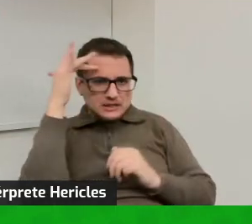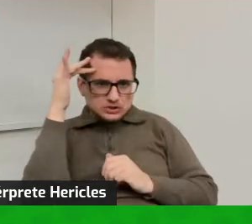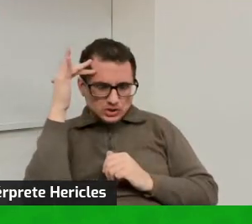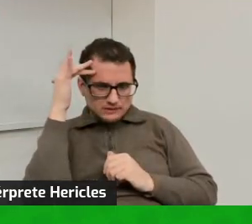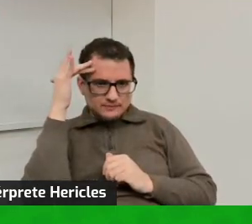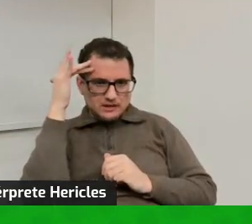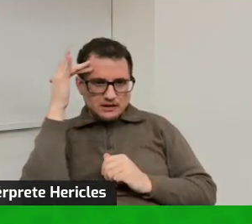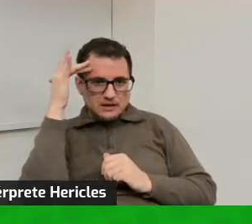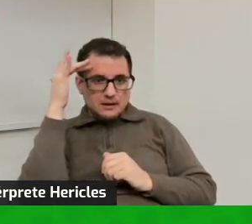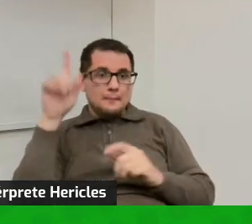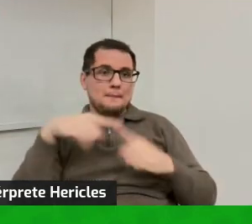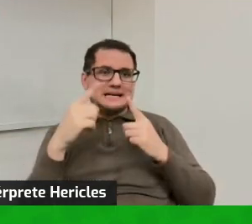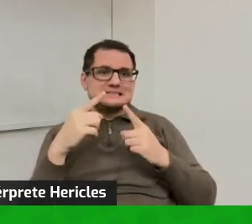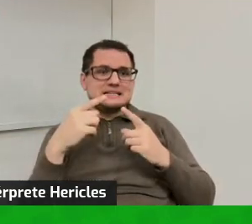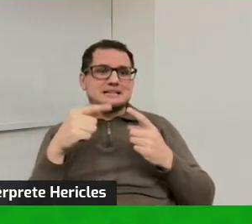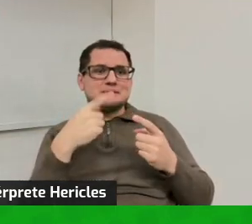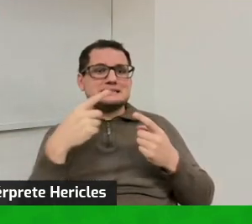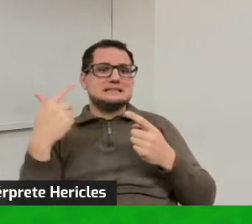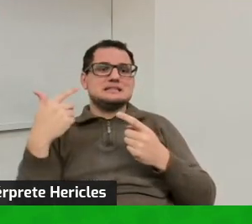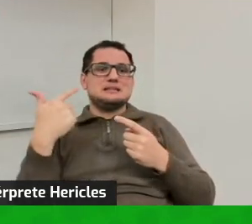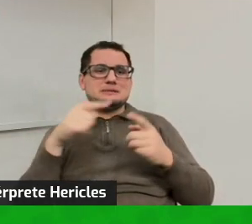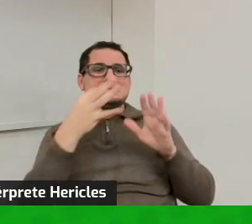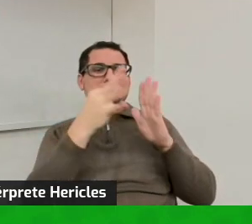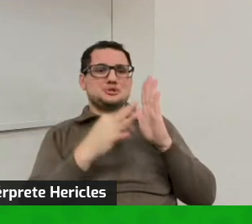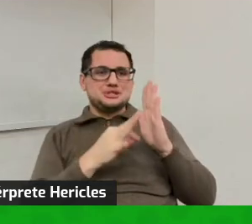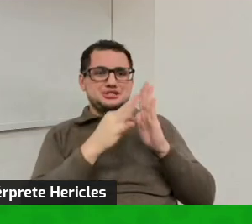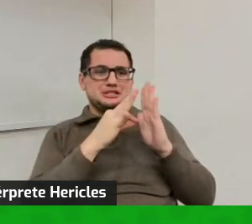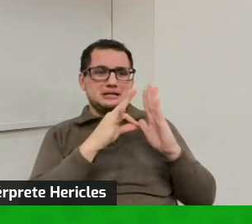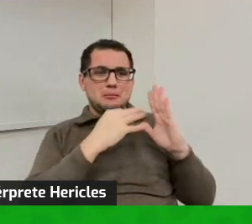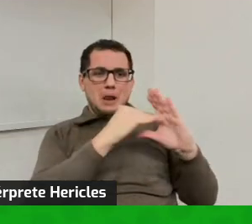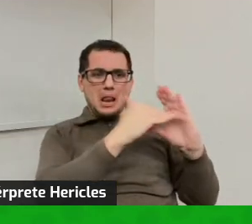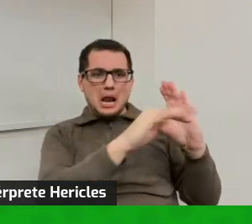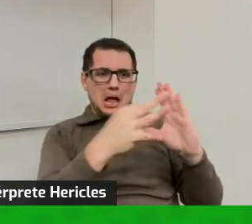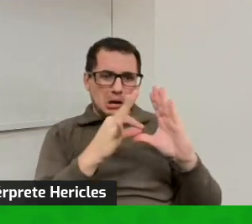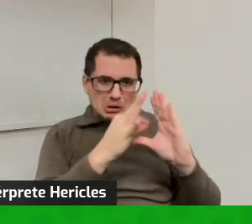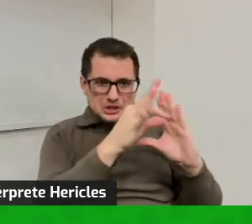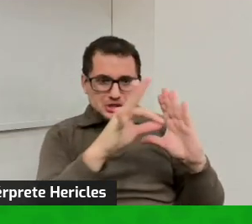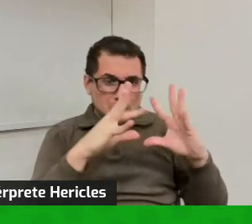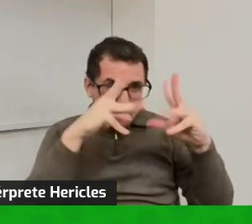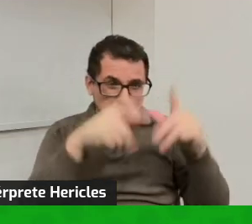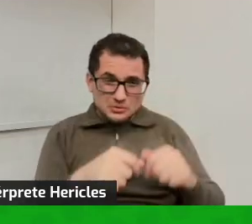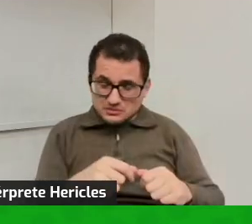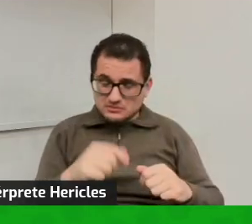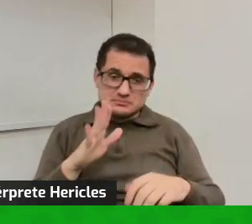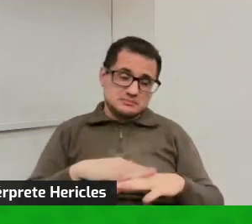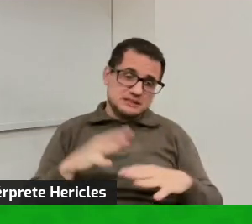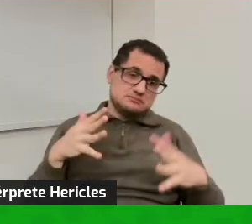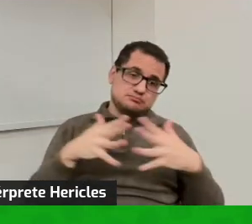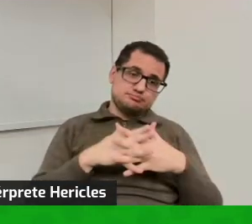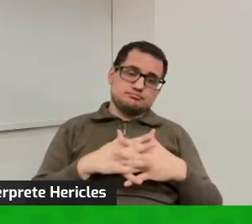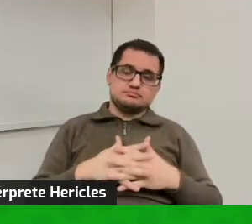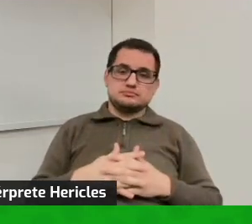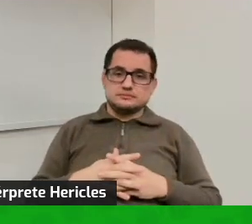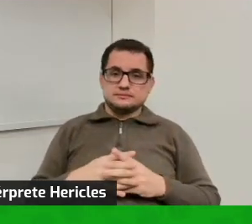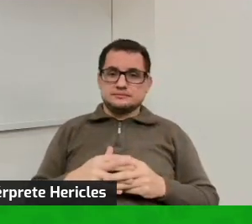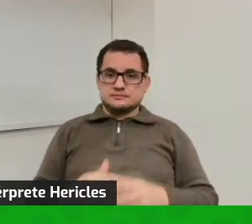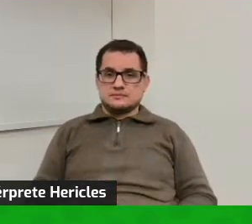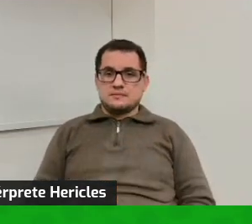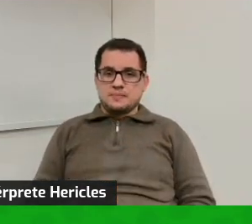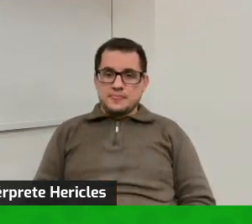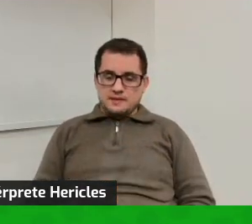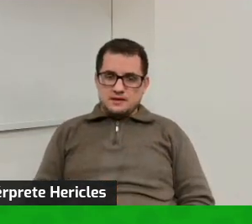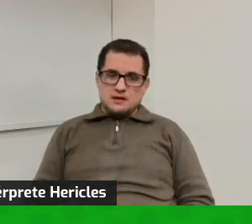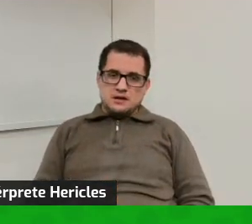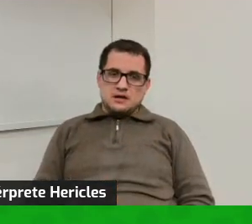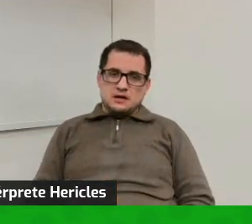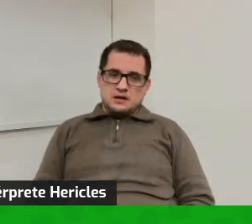apaga. Então, às vezes vai com algum erro, alguma coisa, e normalmente isso daqui é muito utilizado para marketing da empresa, ou contato inicial, coisa assim.